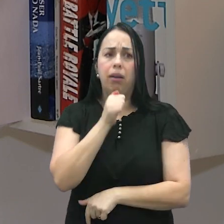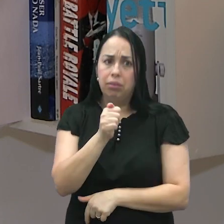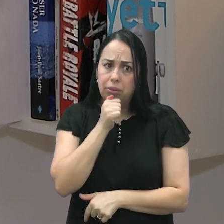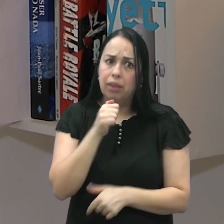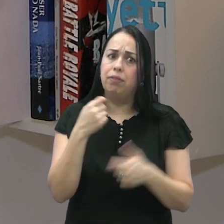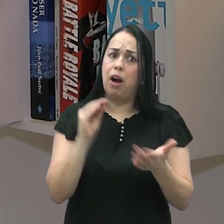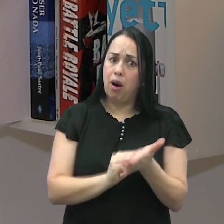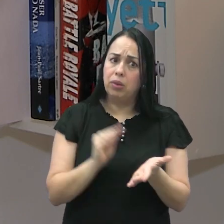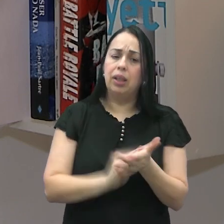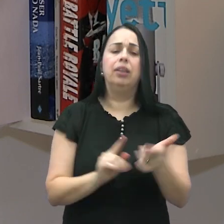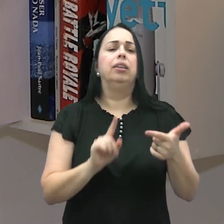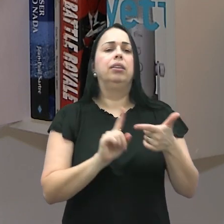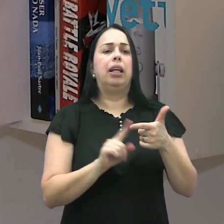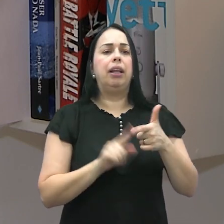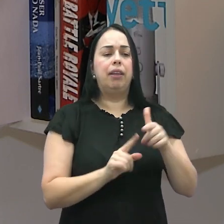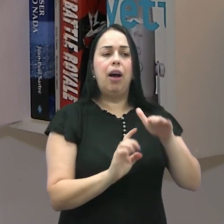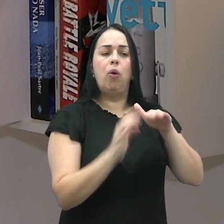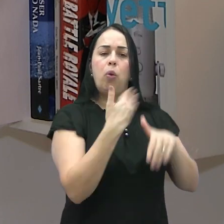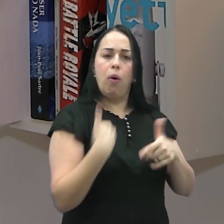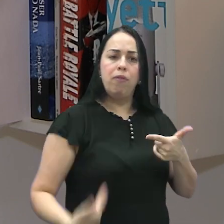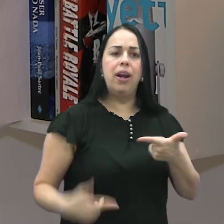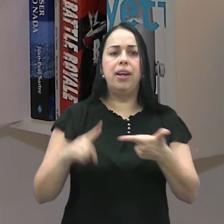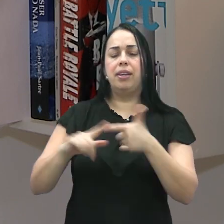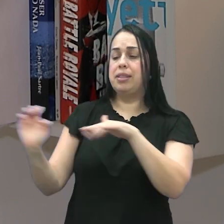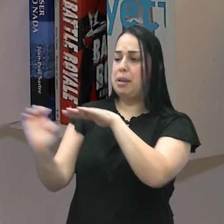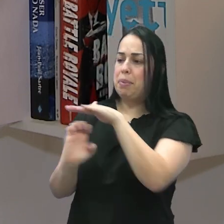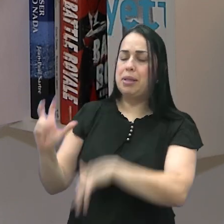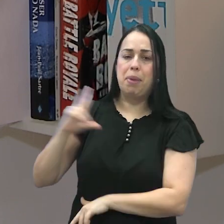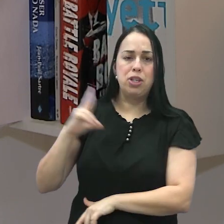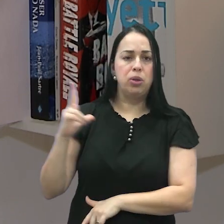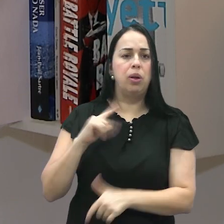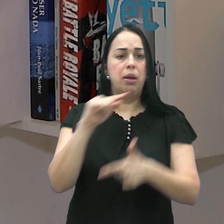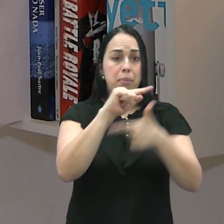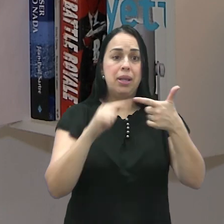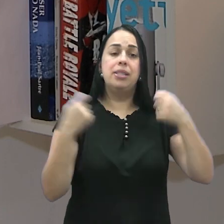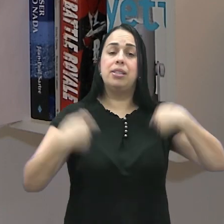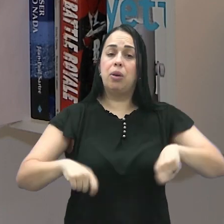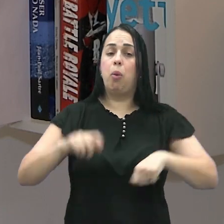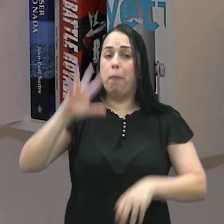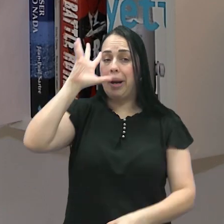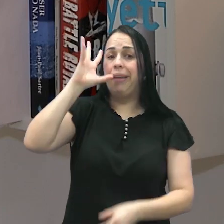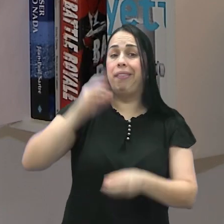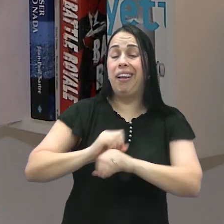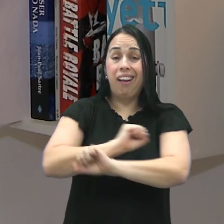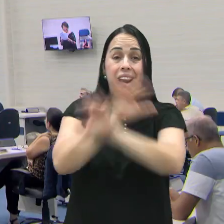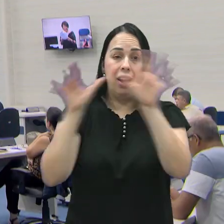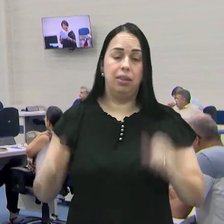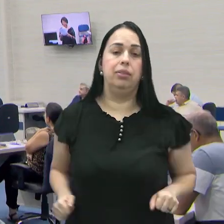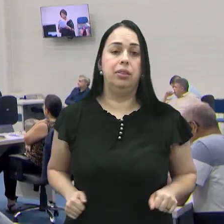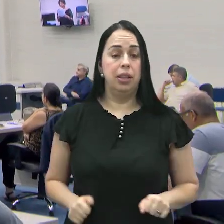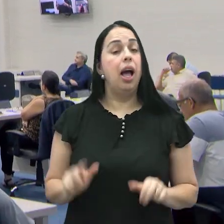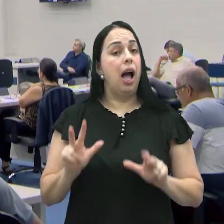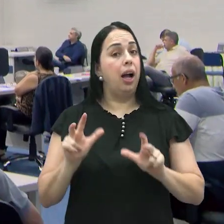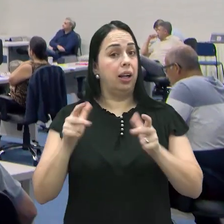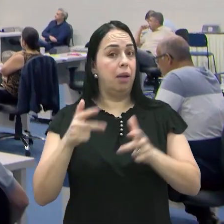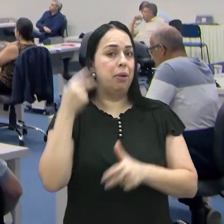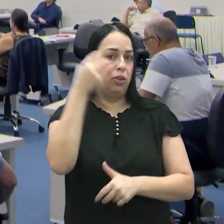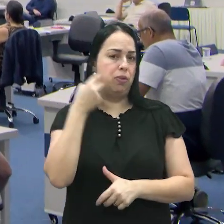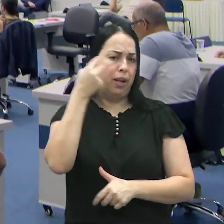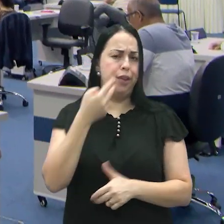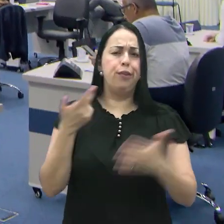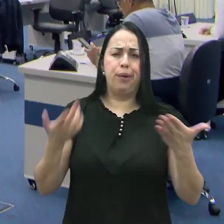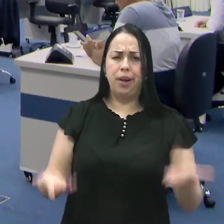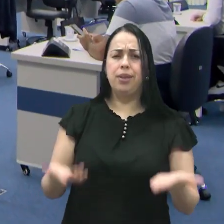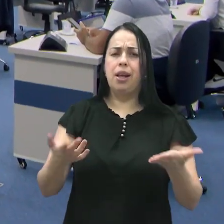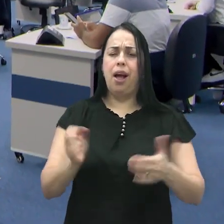públicas, poder público, poder privado, de começar a compreender essas doenças mentais no ambiente. Para a Câmara de São José,